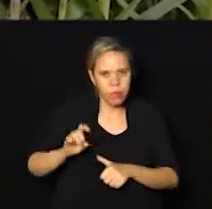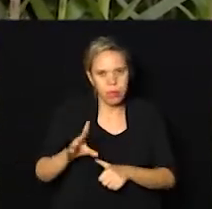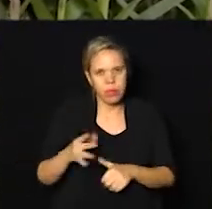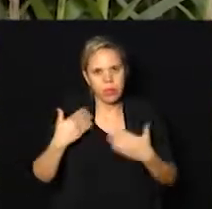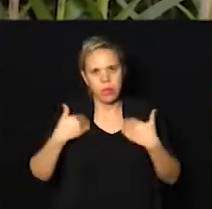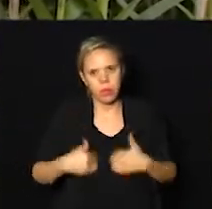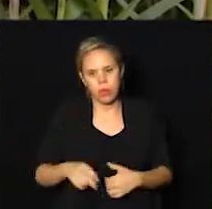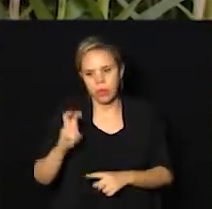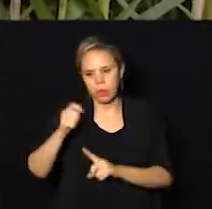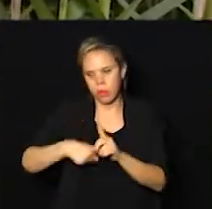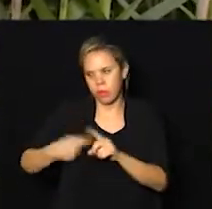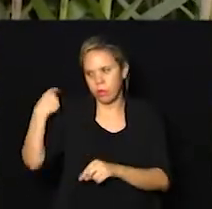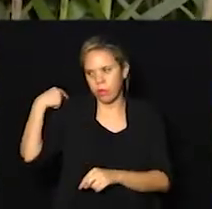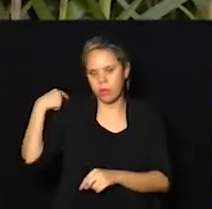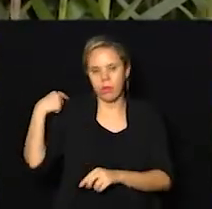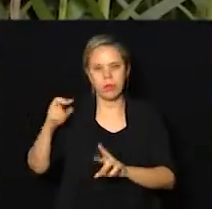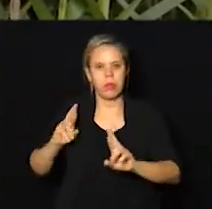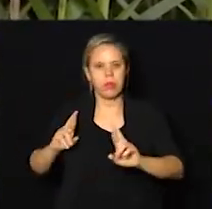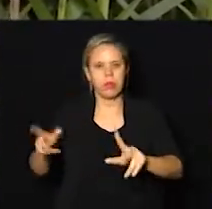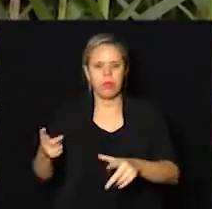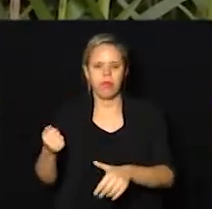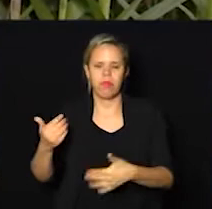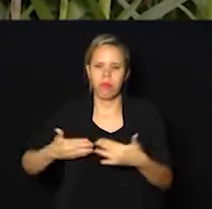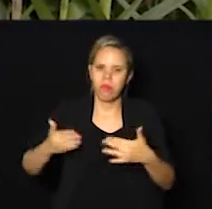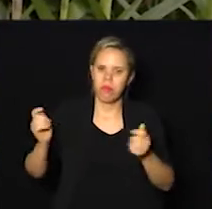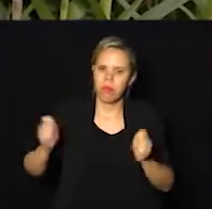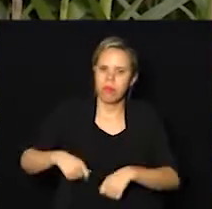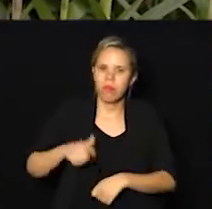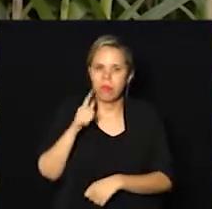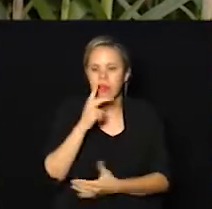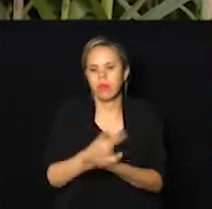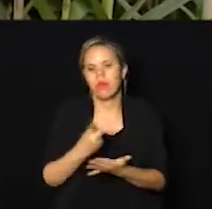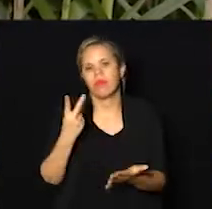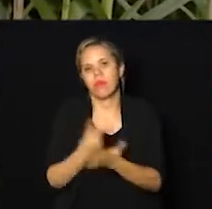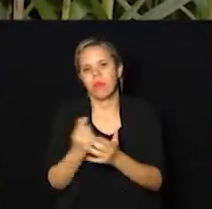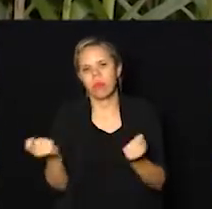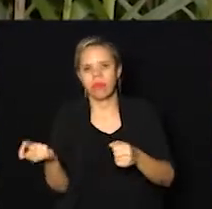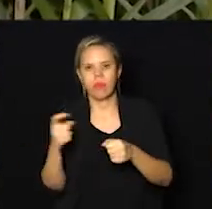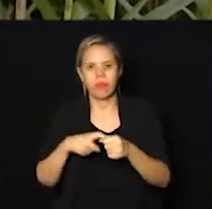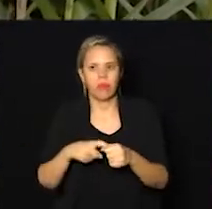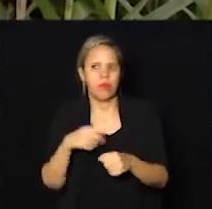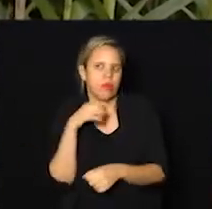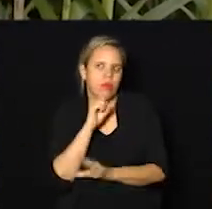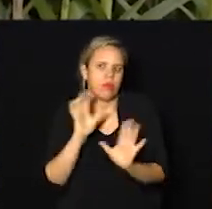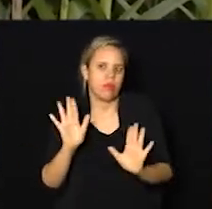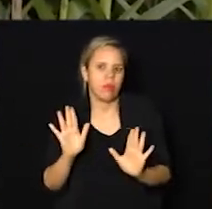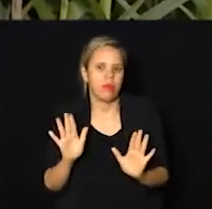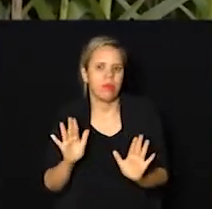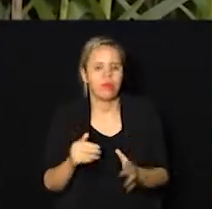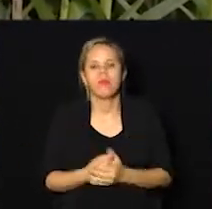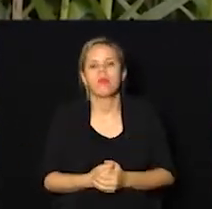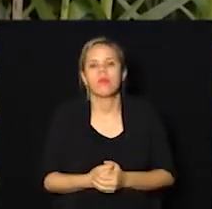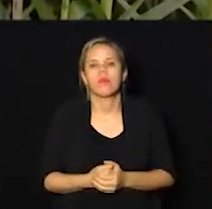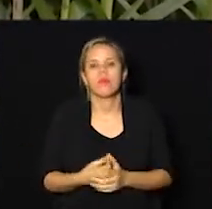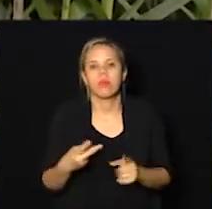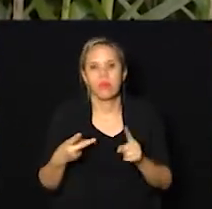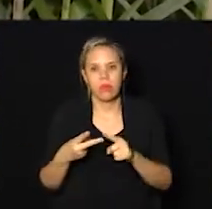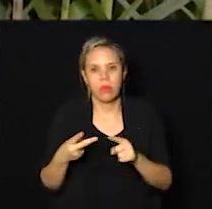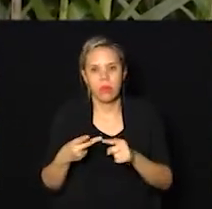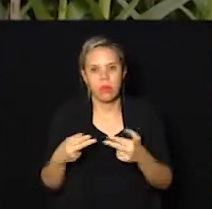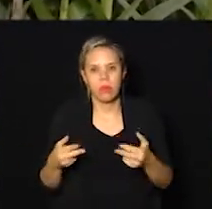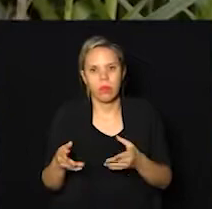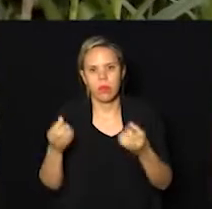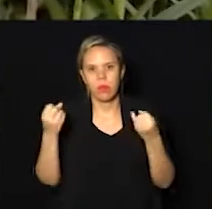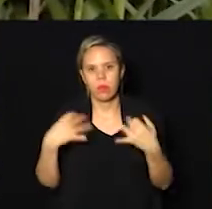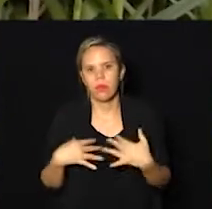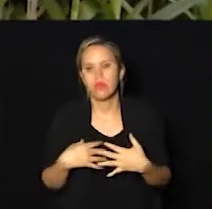sua condição física de 5 meses atrás, é muito pouco provável você estar com a mesma condição física. Então, uma segunda coisa que